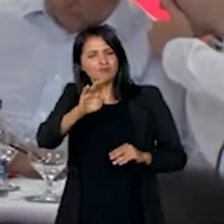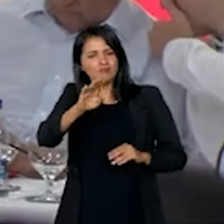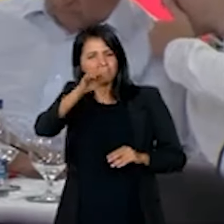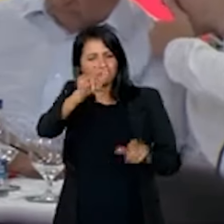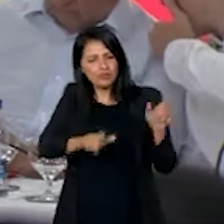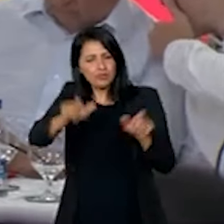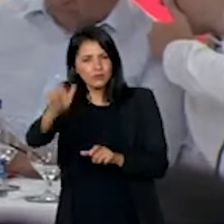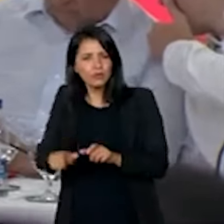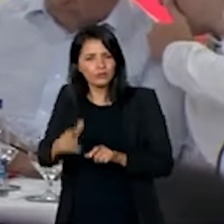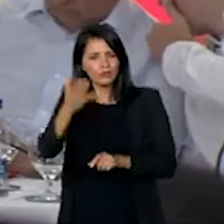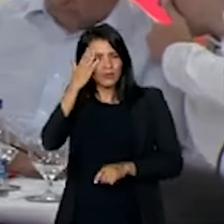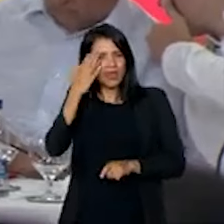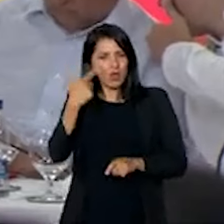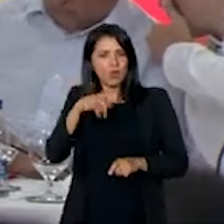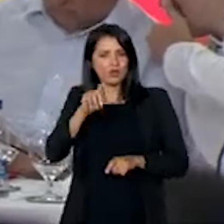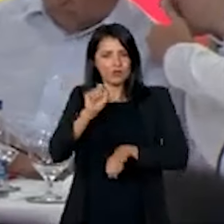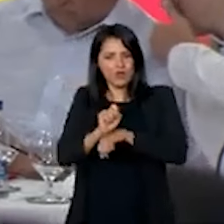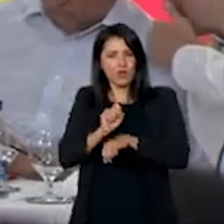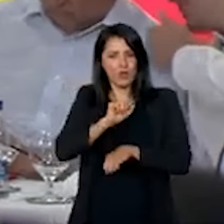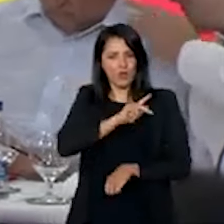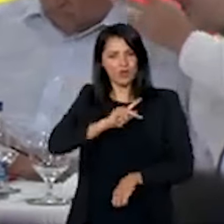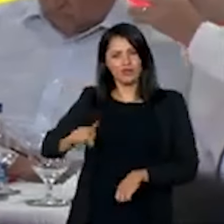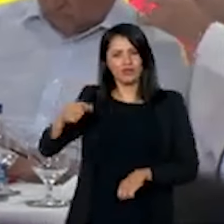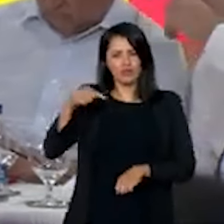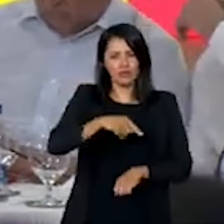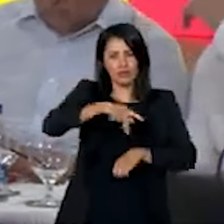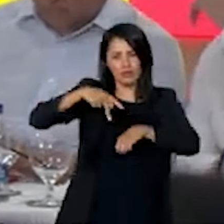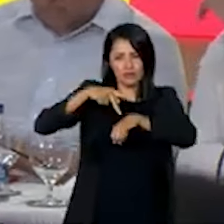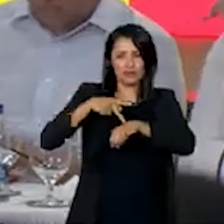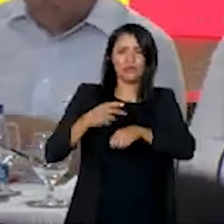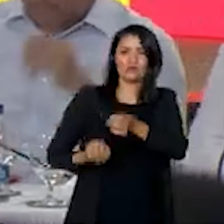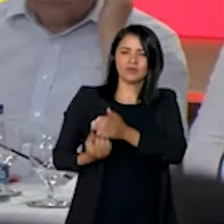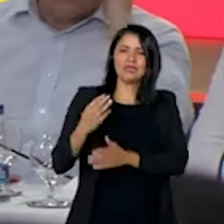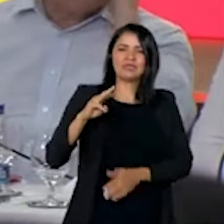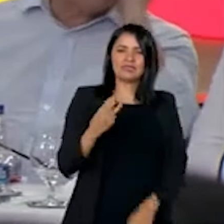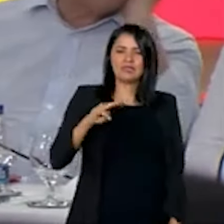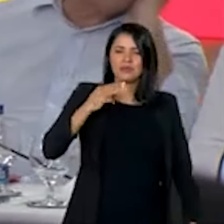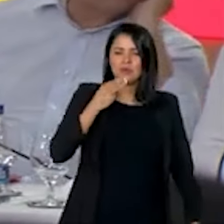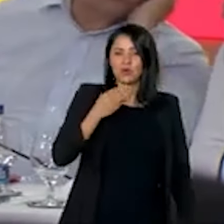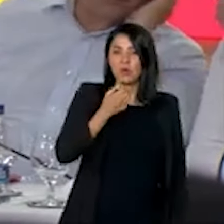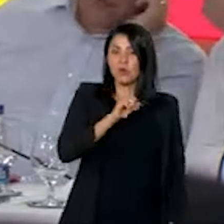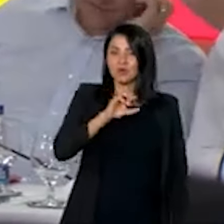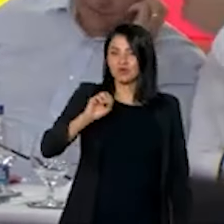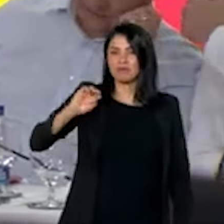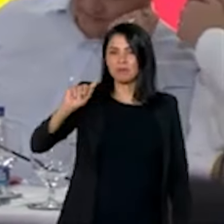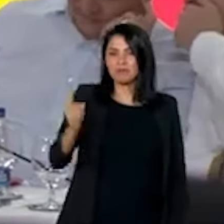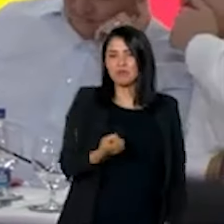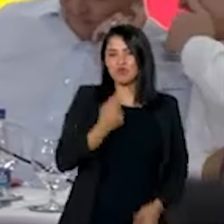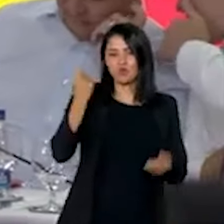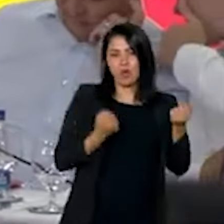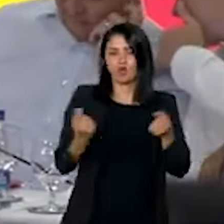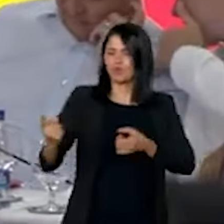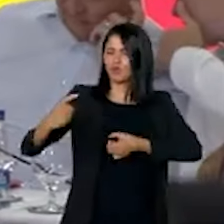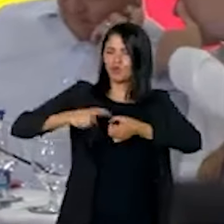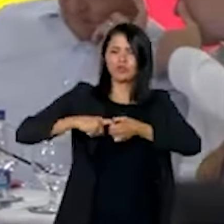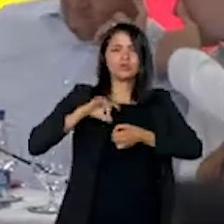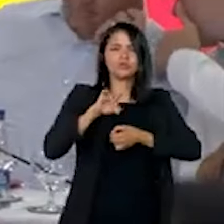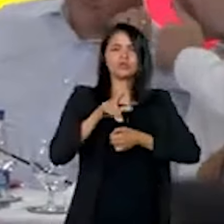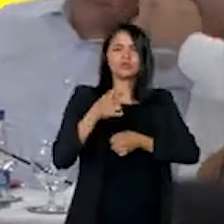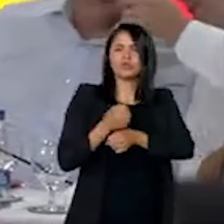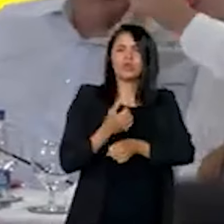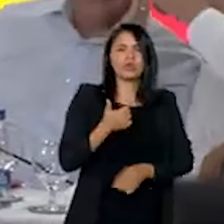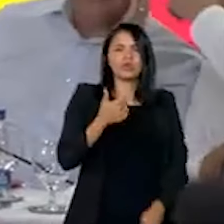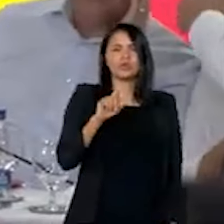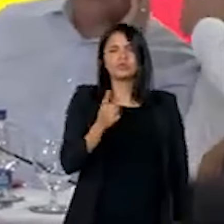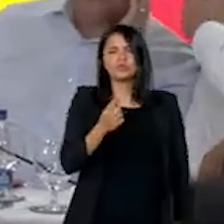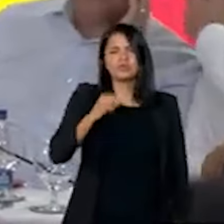eu deixei a presidência, esse país produzia 3 milhões e 800 mil carros? E que quando eu voltei só produzia 1 milhão